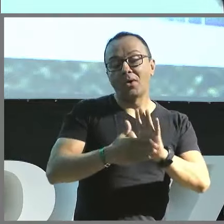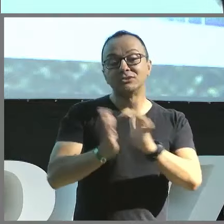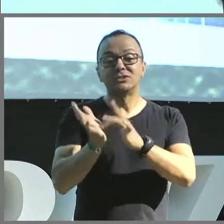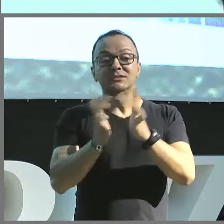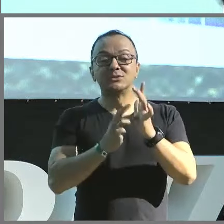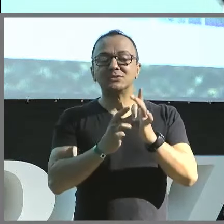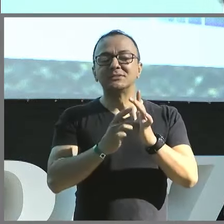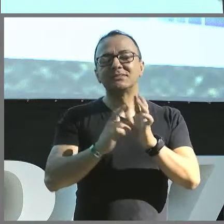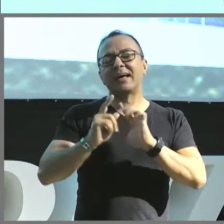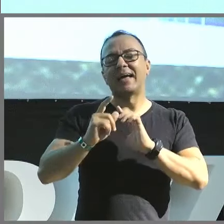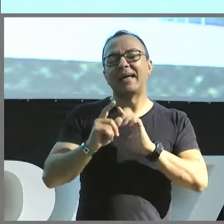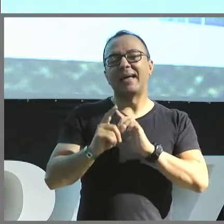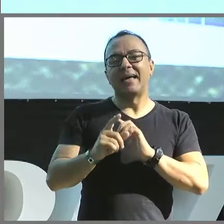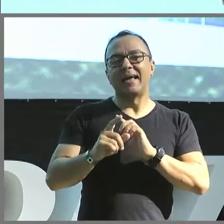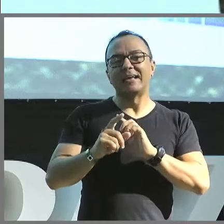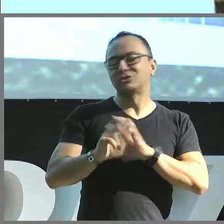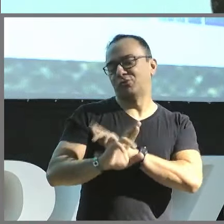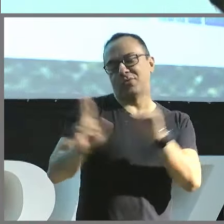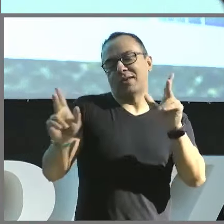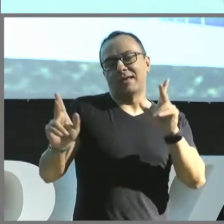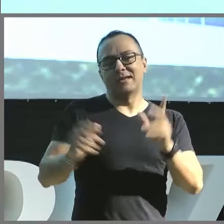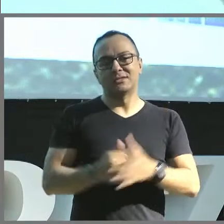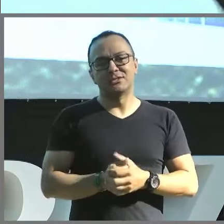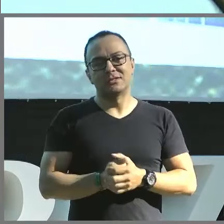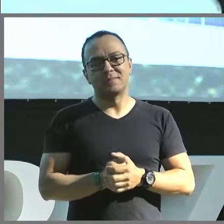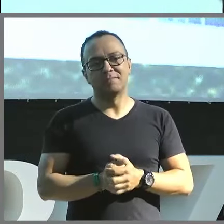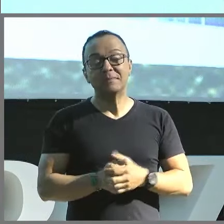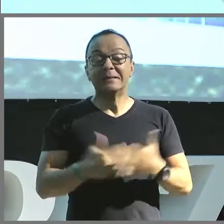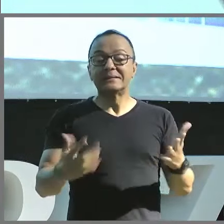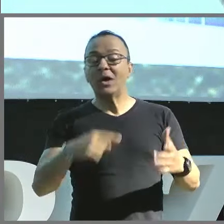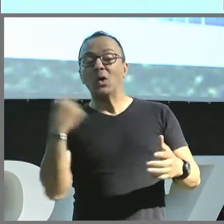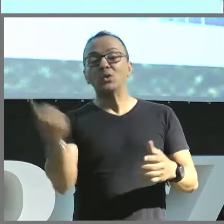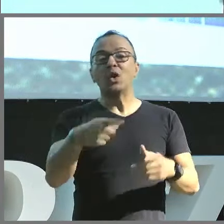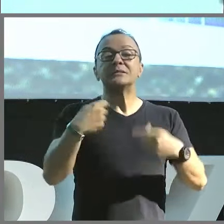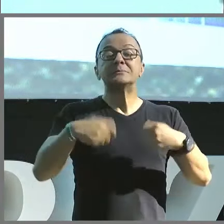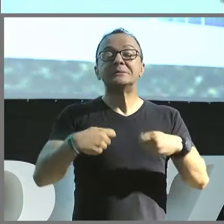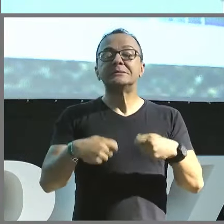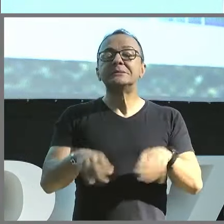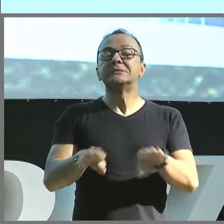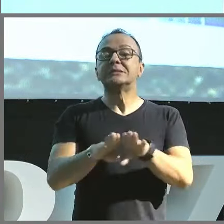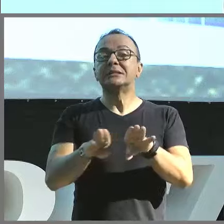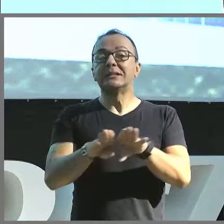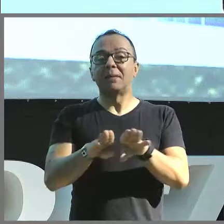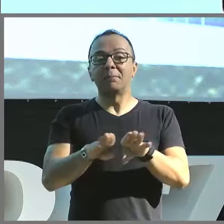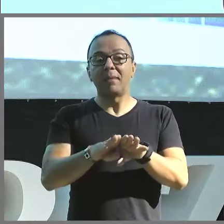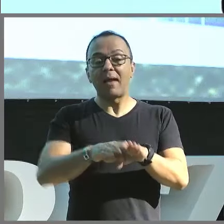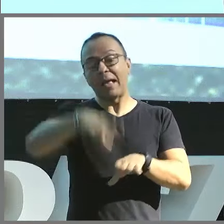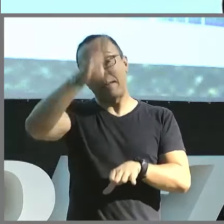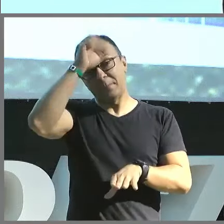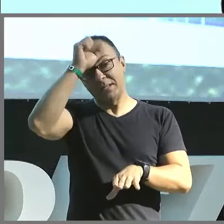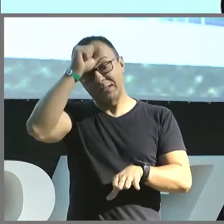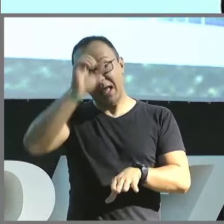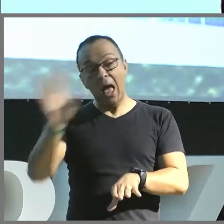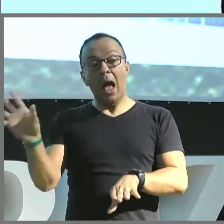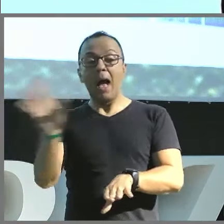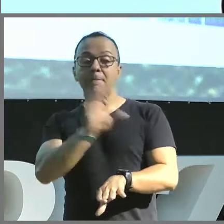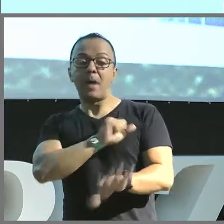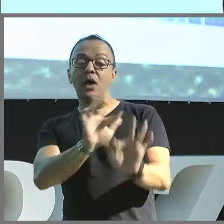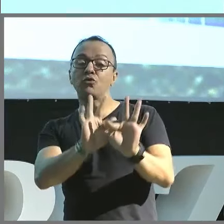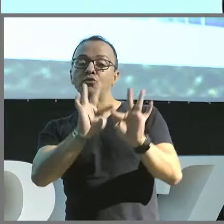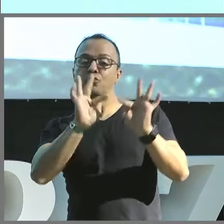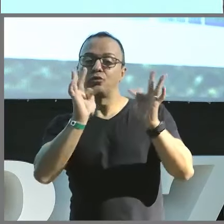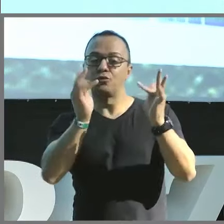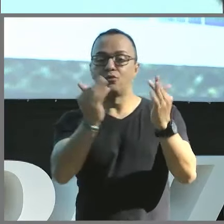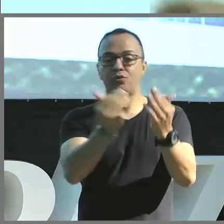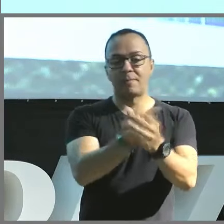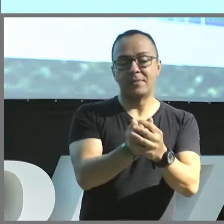família. Nós precisamos sedimentar o nosso amor à família, mas a nossa família não